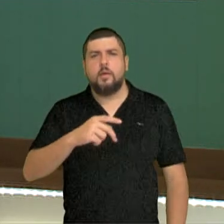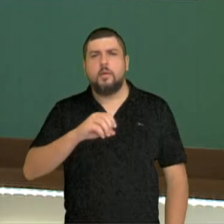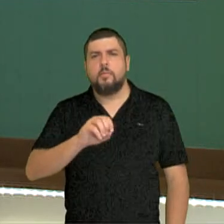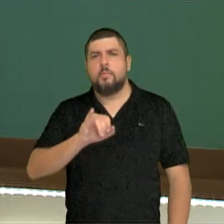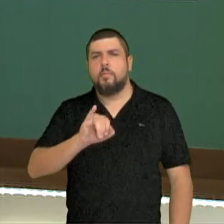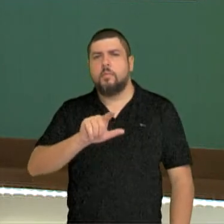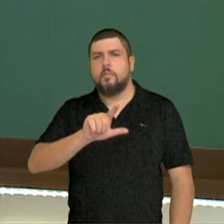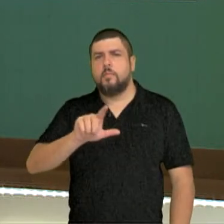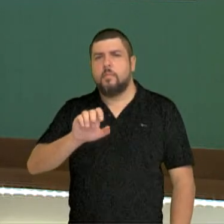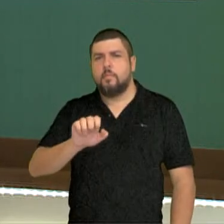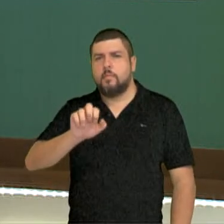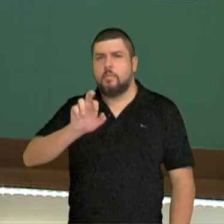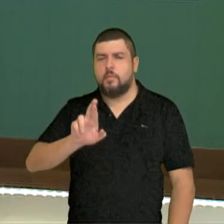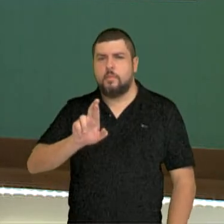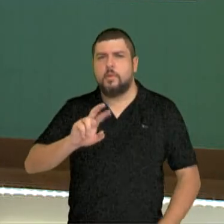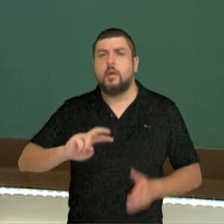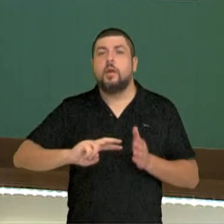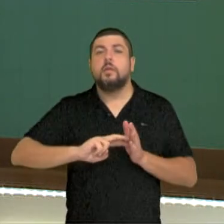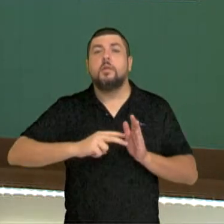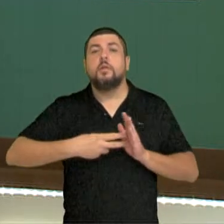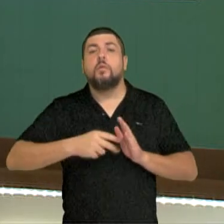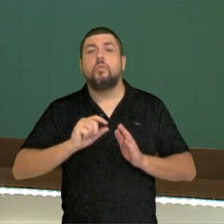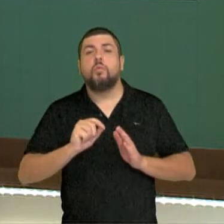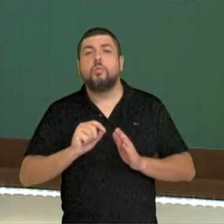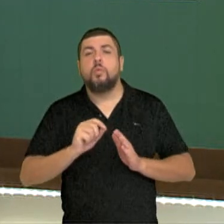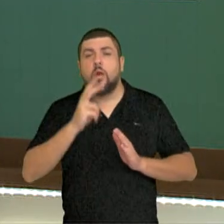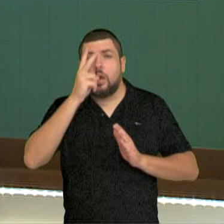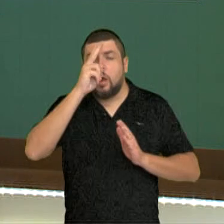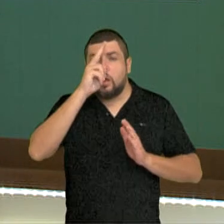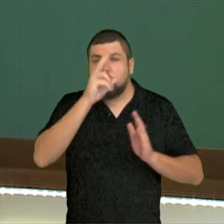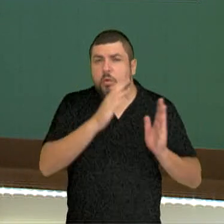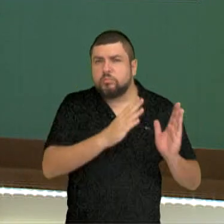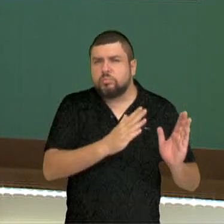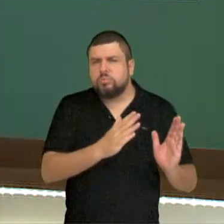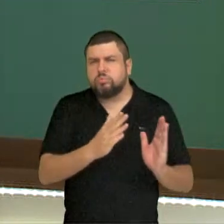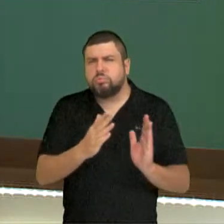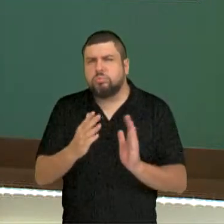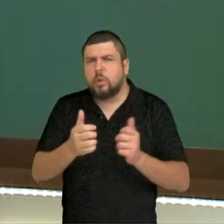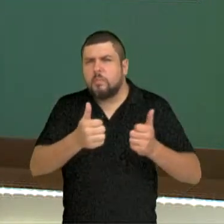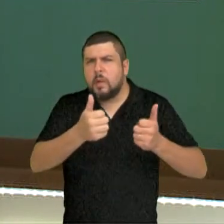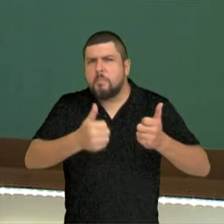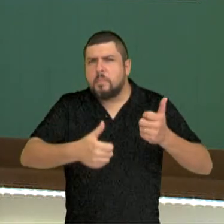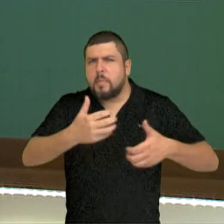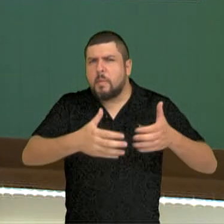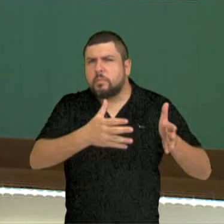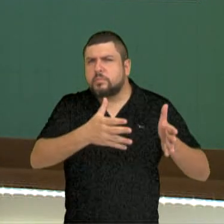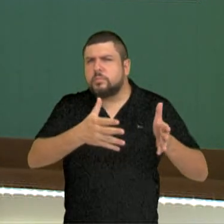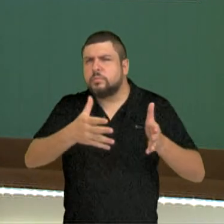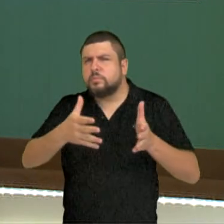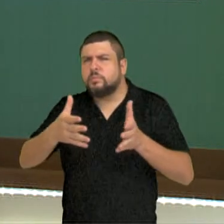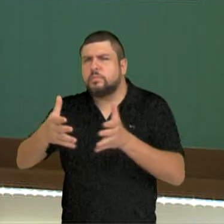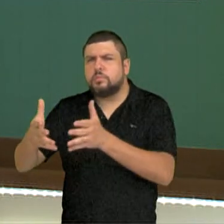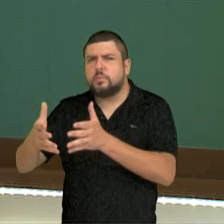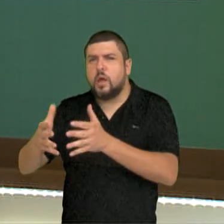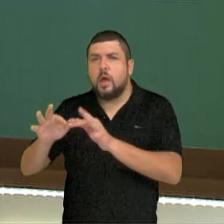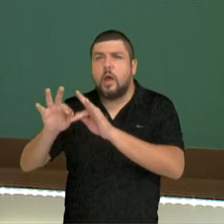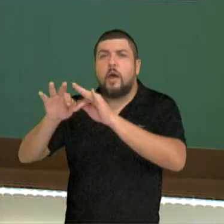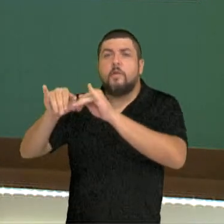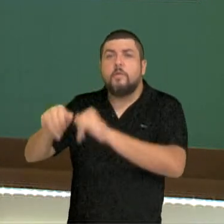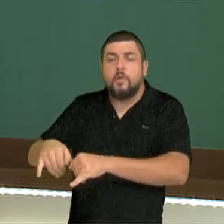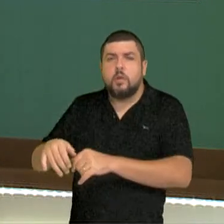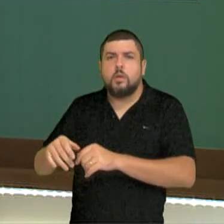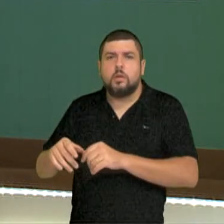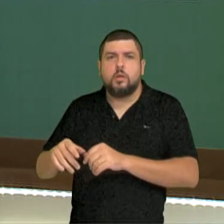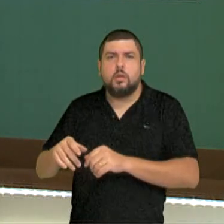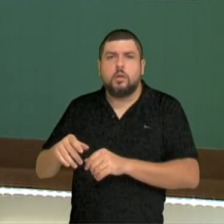não contar o final, não contar a história toda, tá? Então, às vezes você ouve essa palavra lá, spoiler. O que é spoiler? É